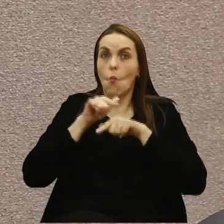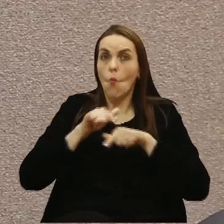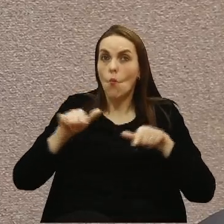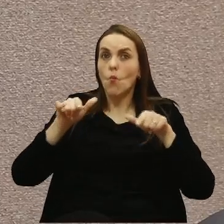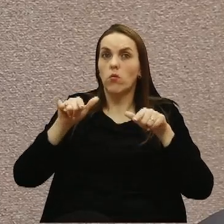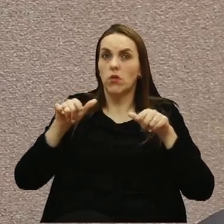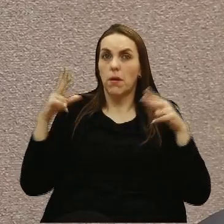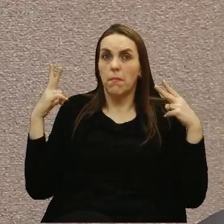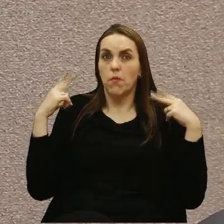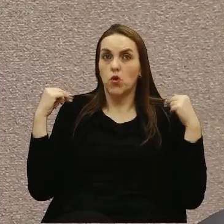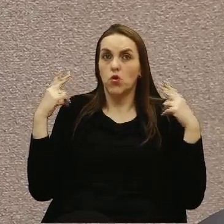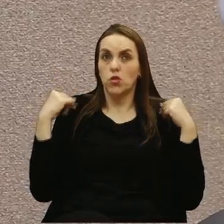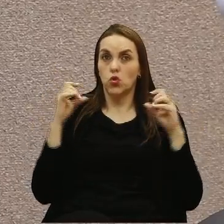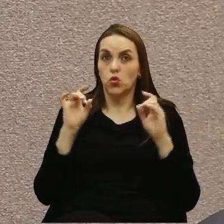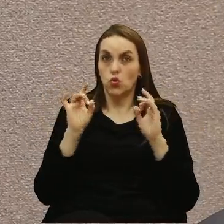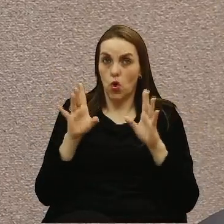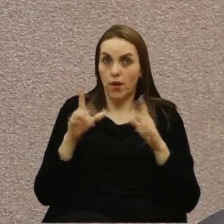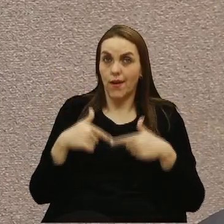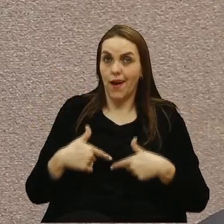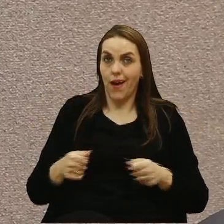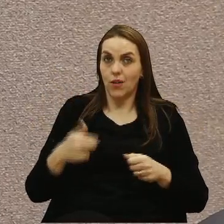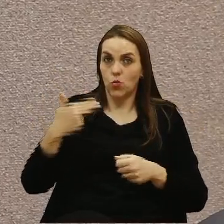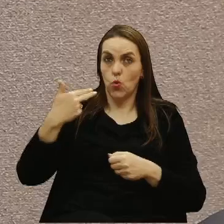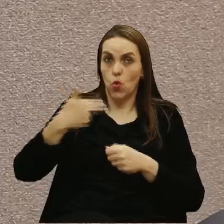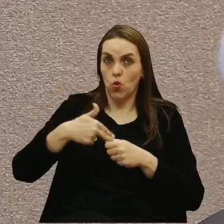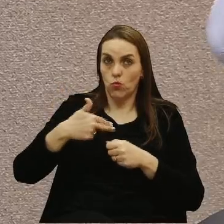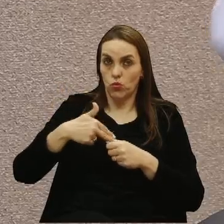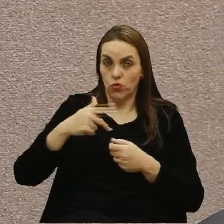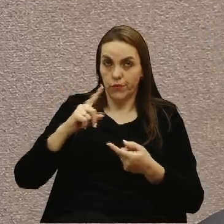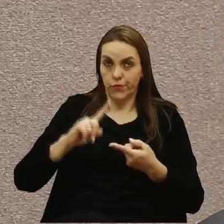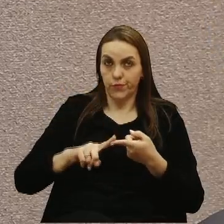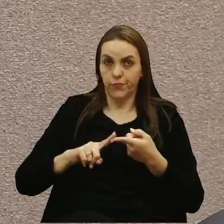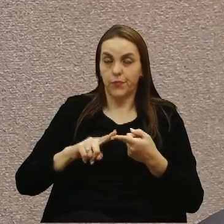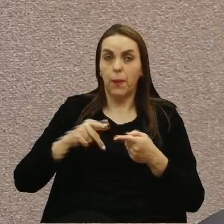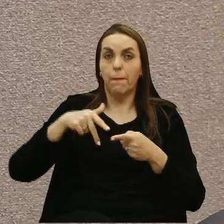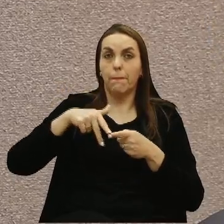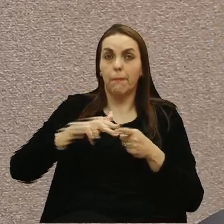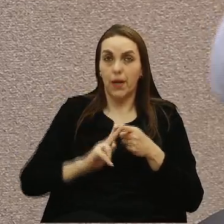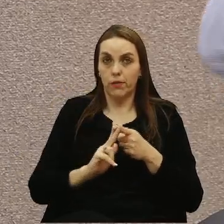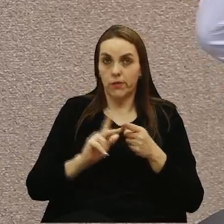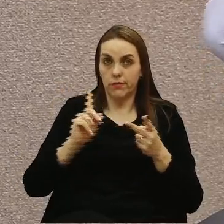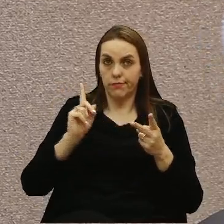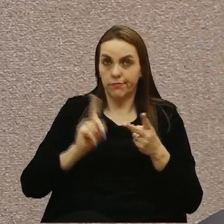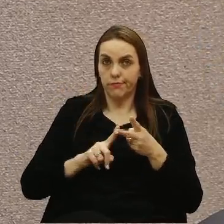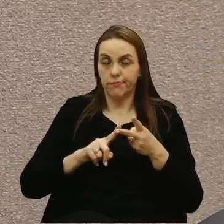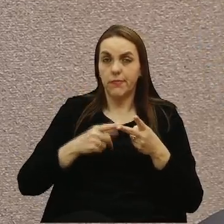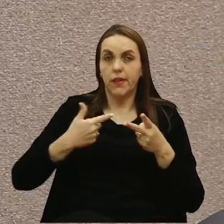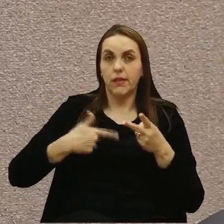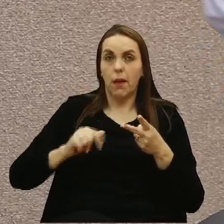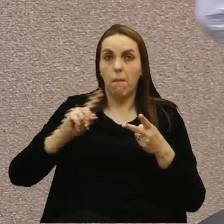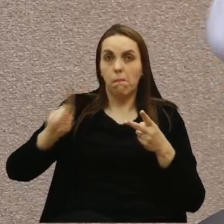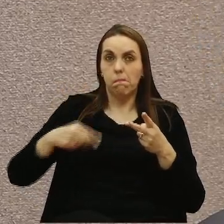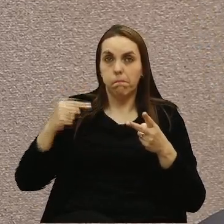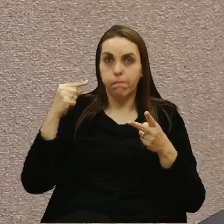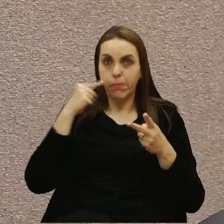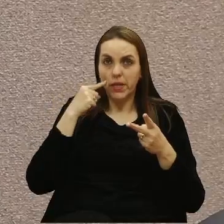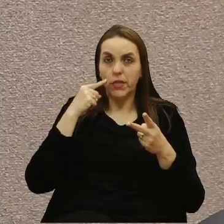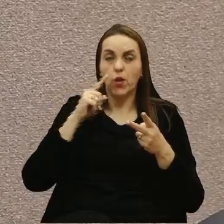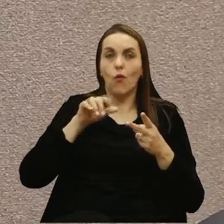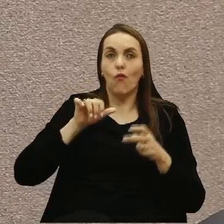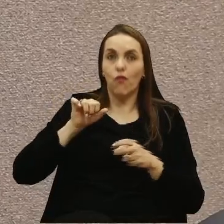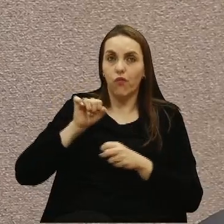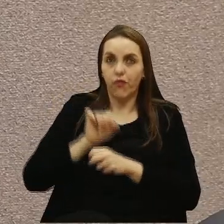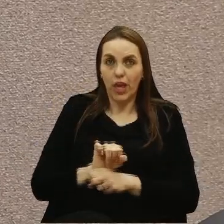como motorista, eu tenho custo de combustível, eu tenho custo de manutenção, eu tenho desgaste de pneu, desgaste de